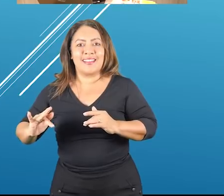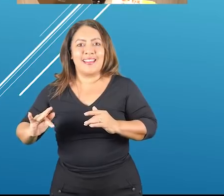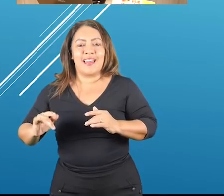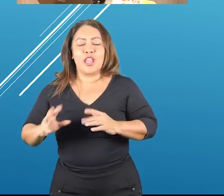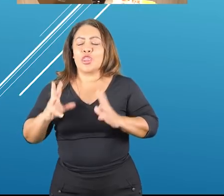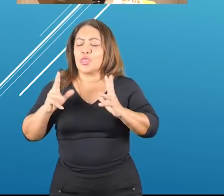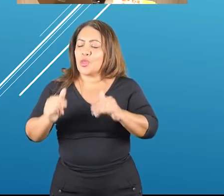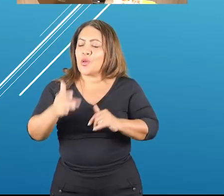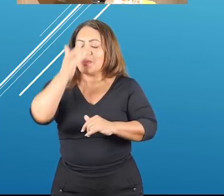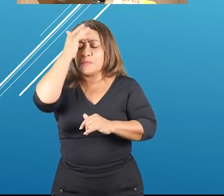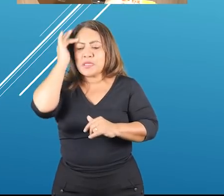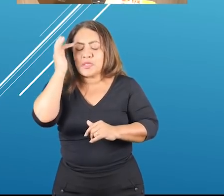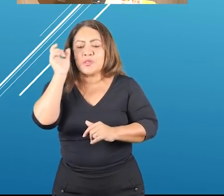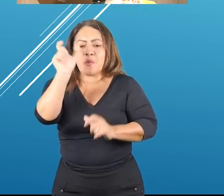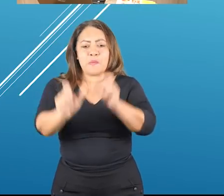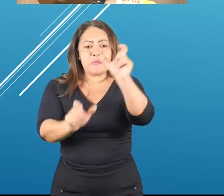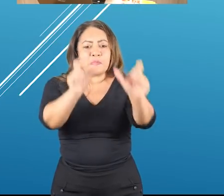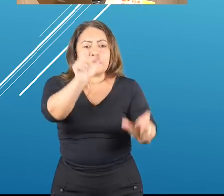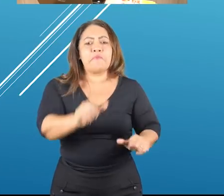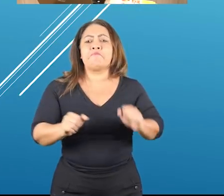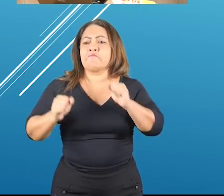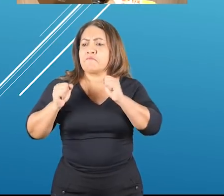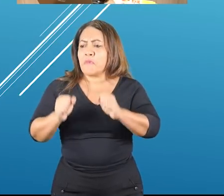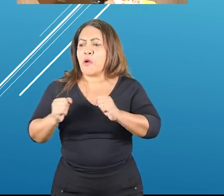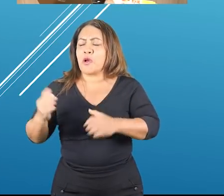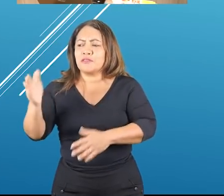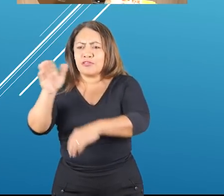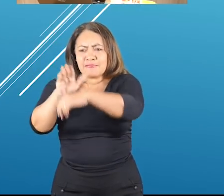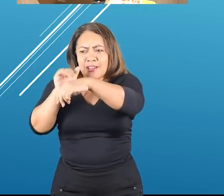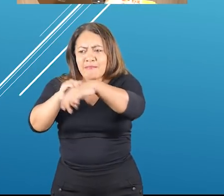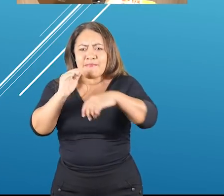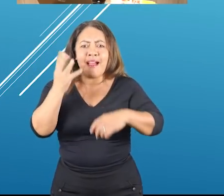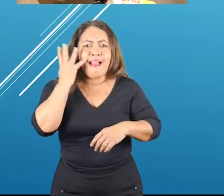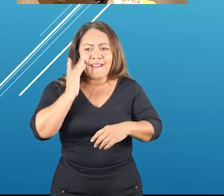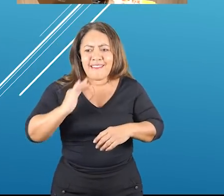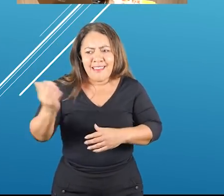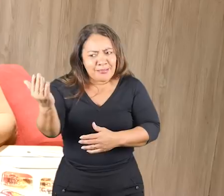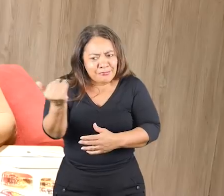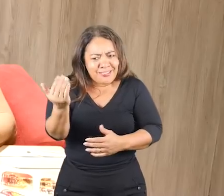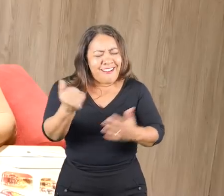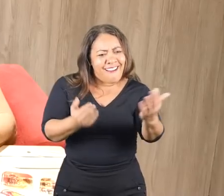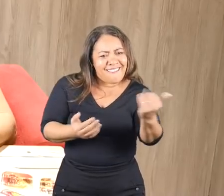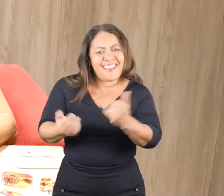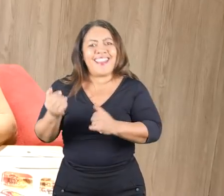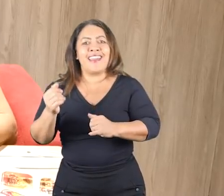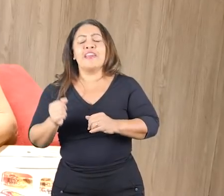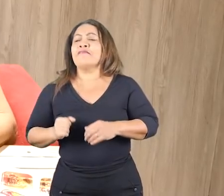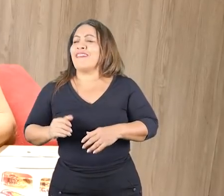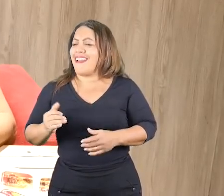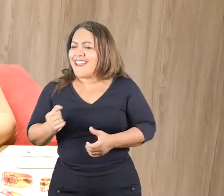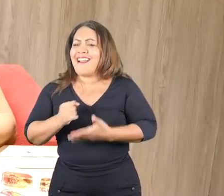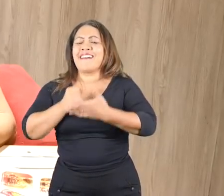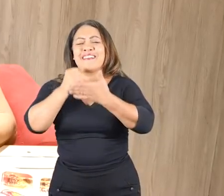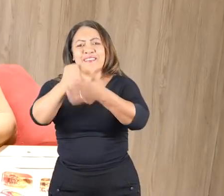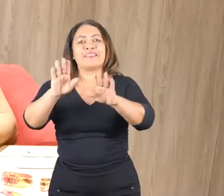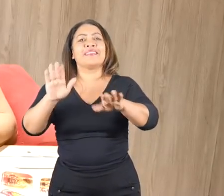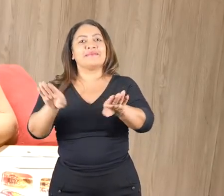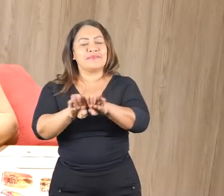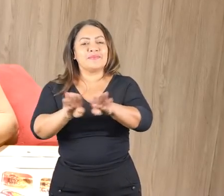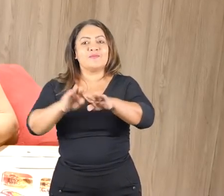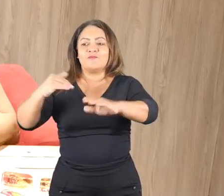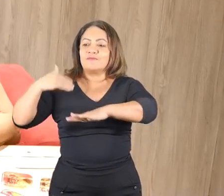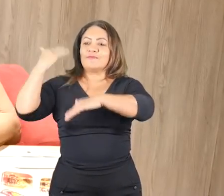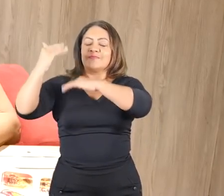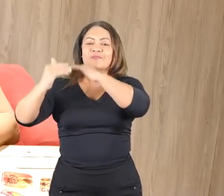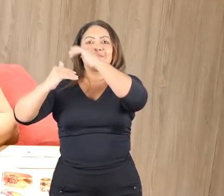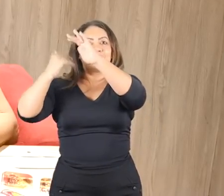estarem fazendo as atividades cotidianas, eles podem envolver as crianças nisso, e isso vai ajudá-las,